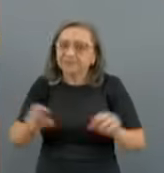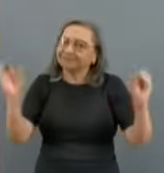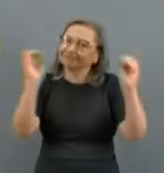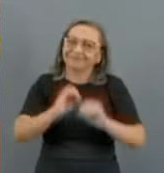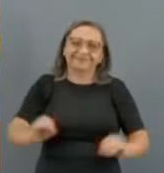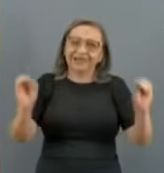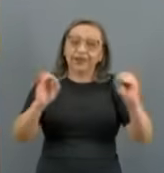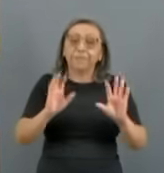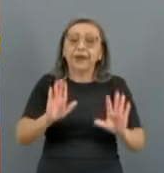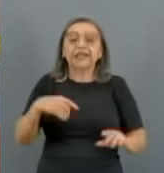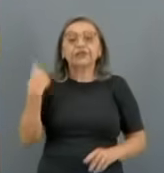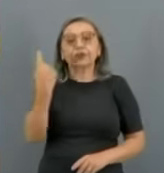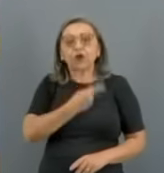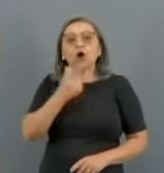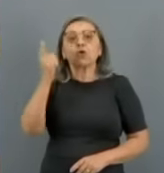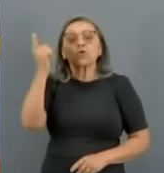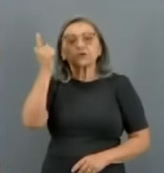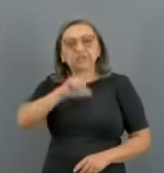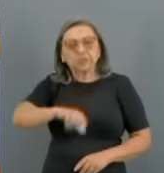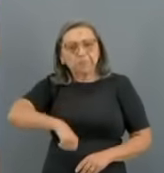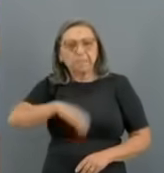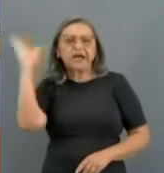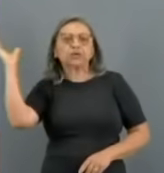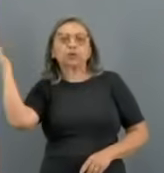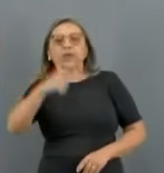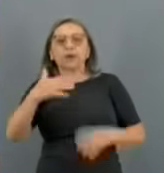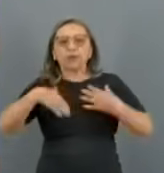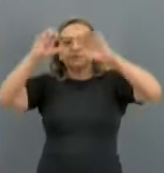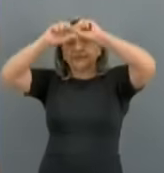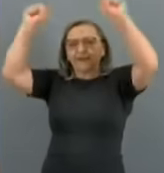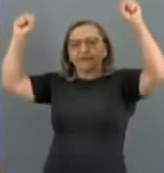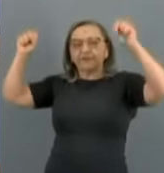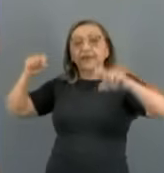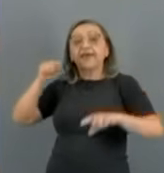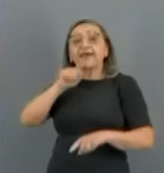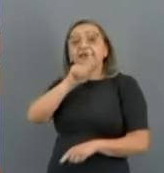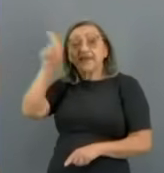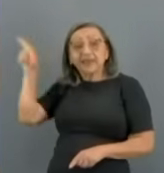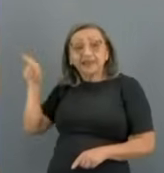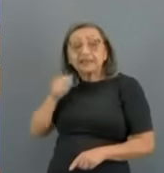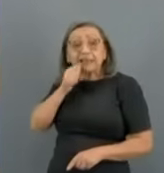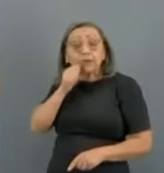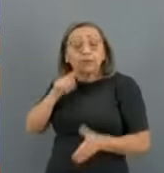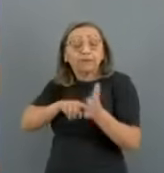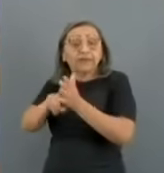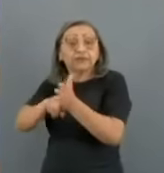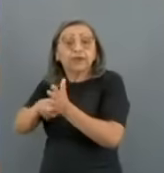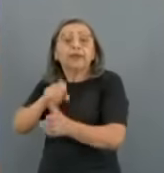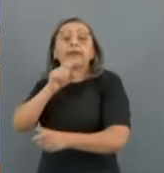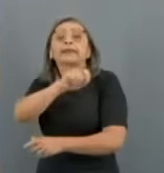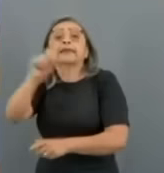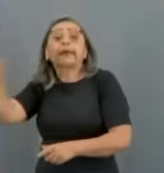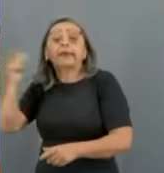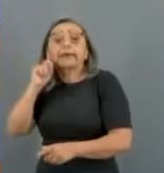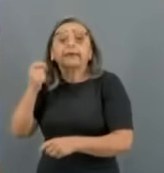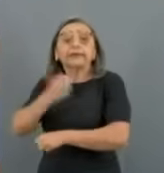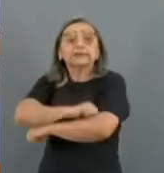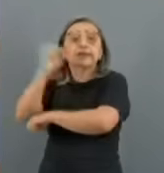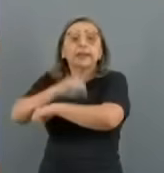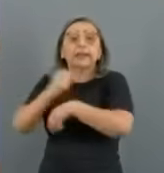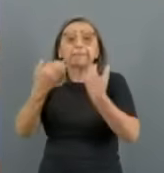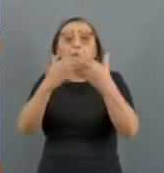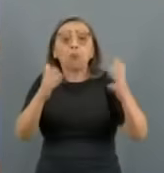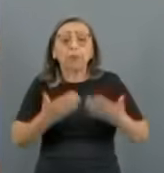Nós conseguimos ir além do Supremo Tribunal Federal. Eles ainda estão investigando quem quebrou janela.